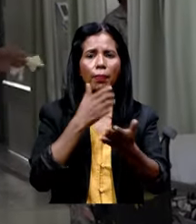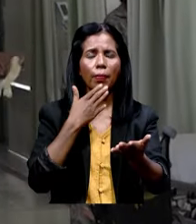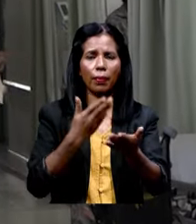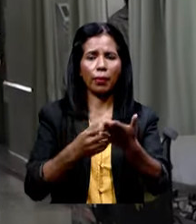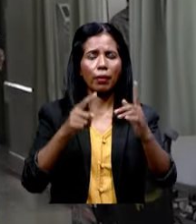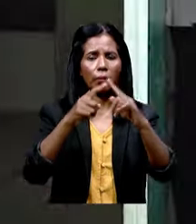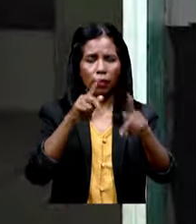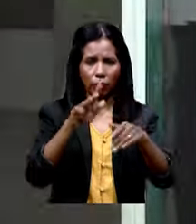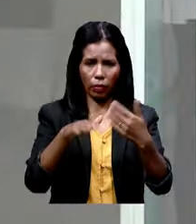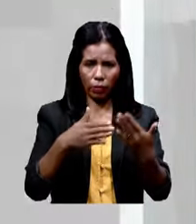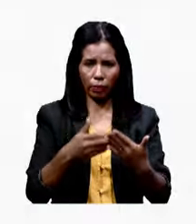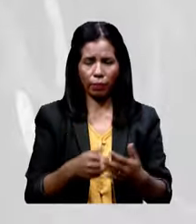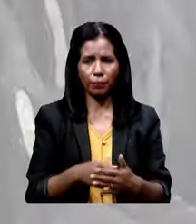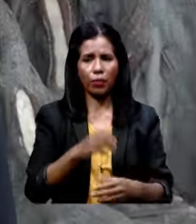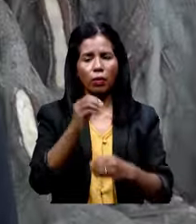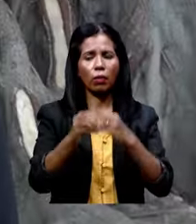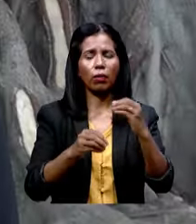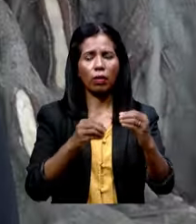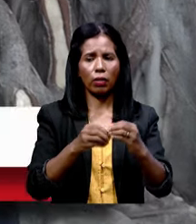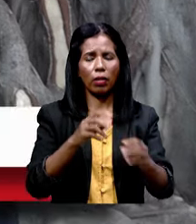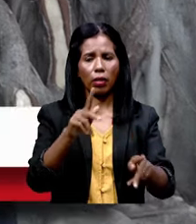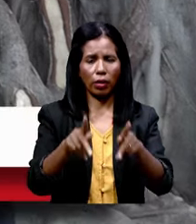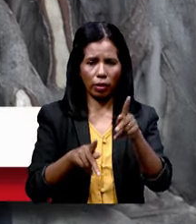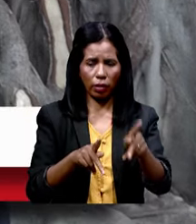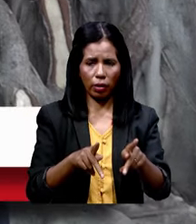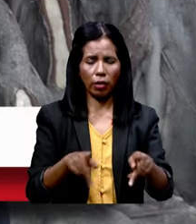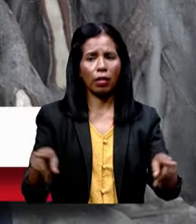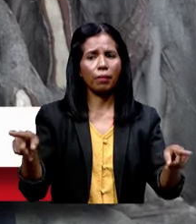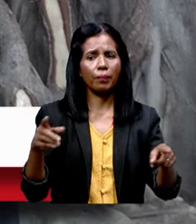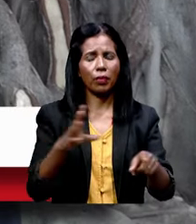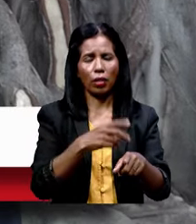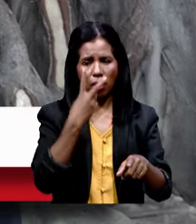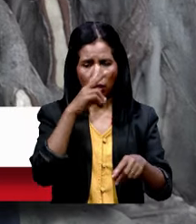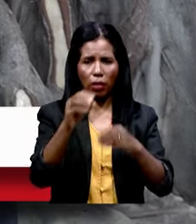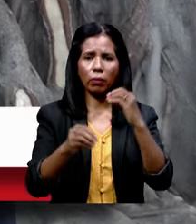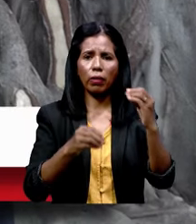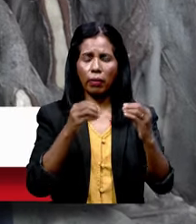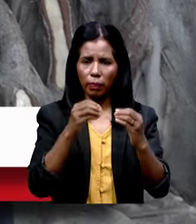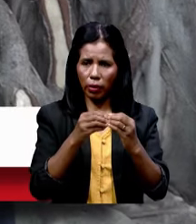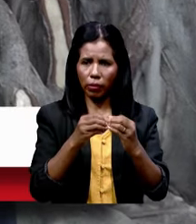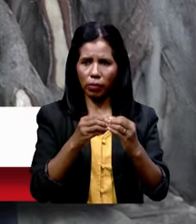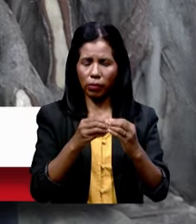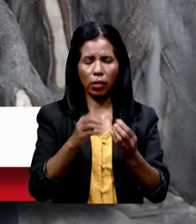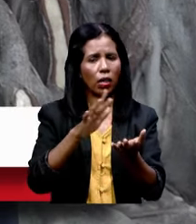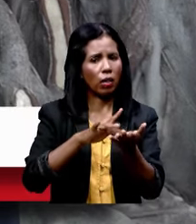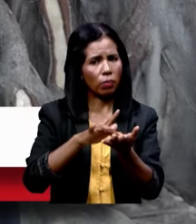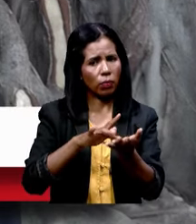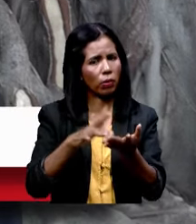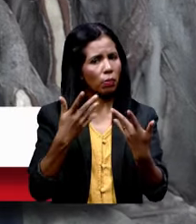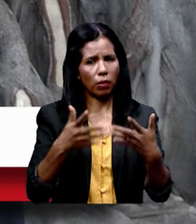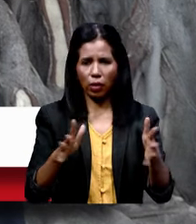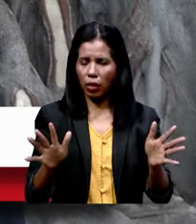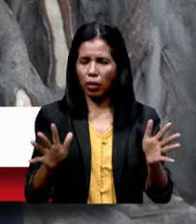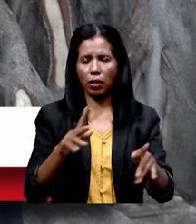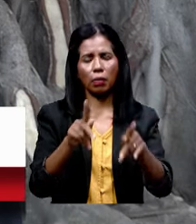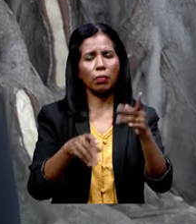povo. Ligado com a questão social, nebe acontece, hanesan assunto, ai moro que nebe maclaíha, é uma